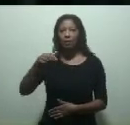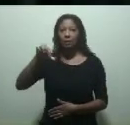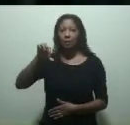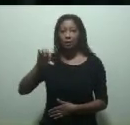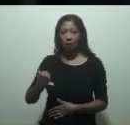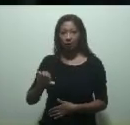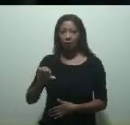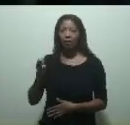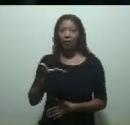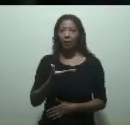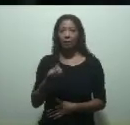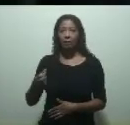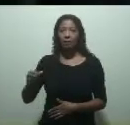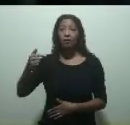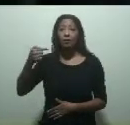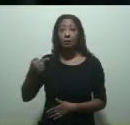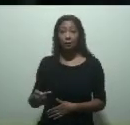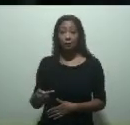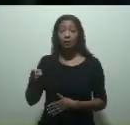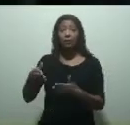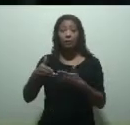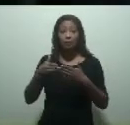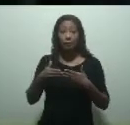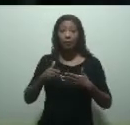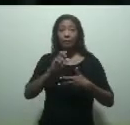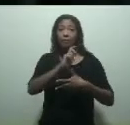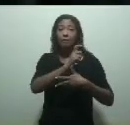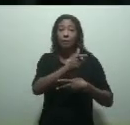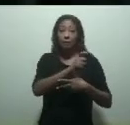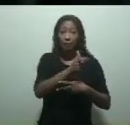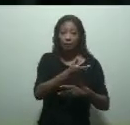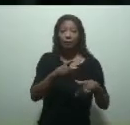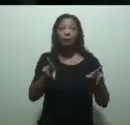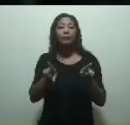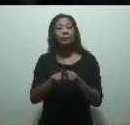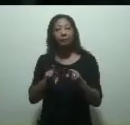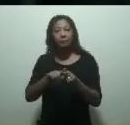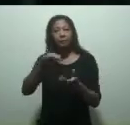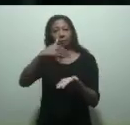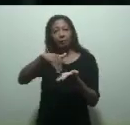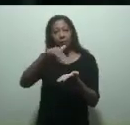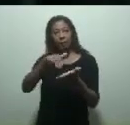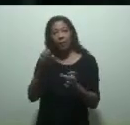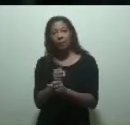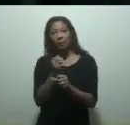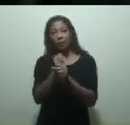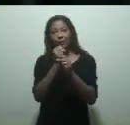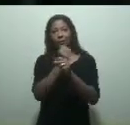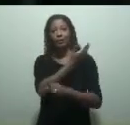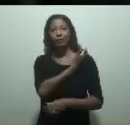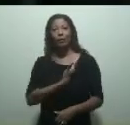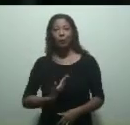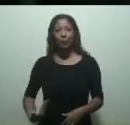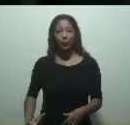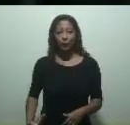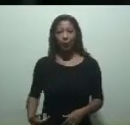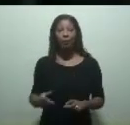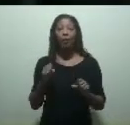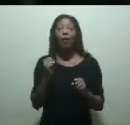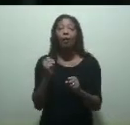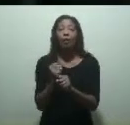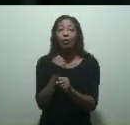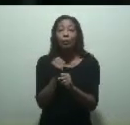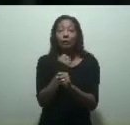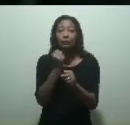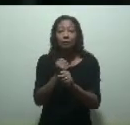279-2017 ao chefe do Executivo Municipal, extensiva Secretaria de Obras Públicas, a construção de